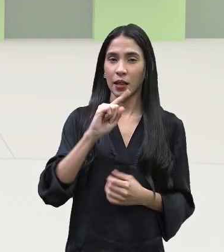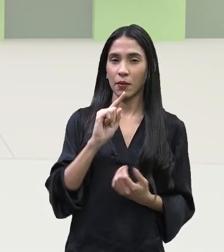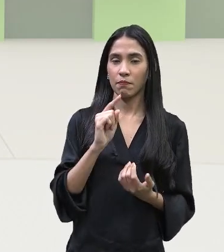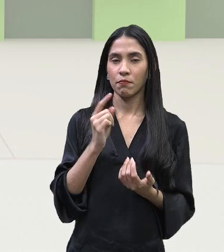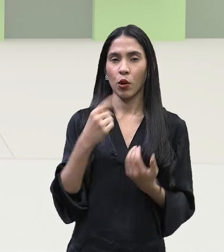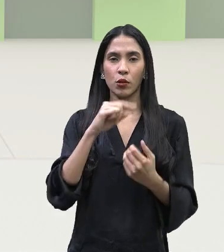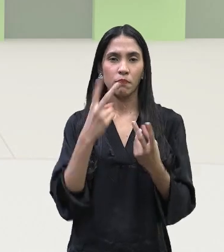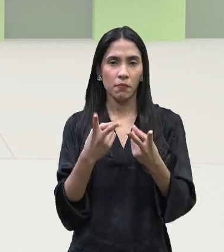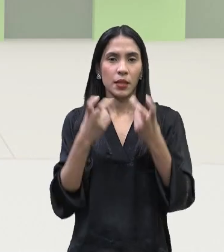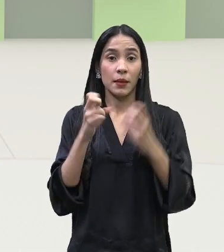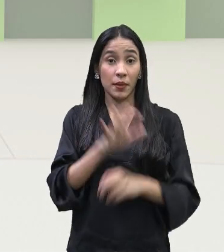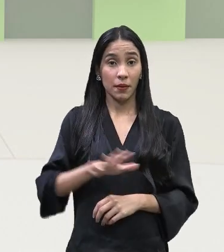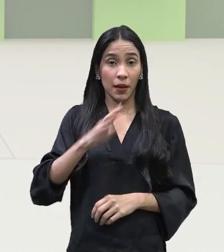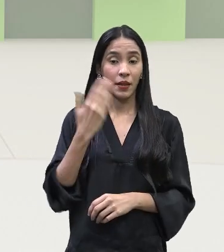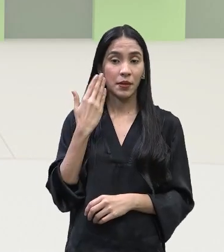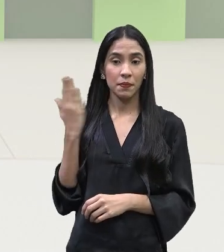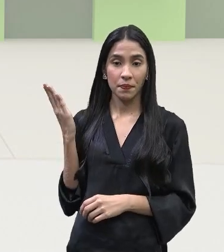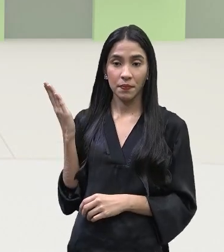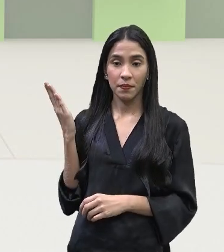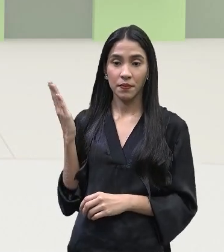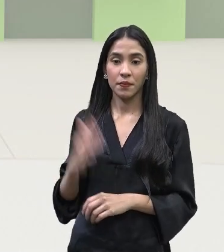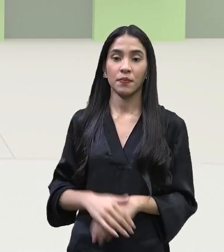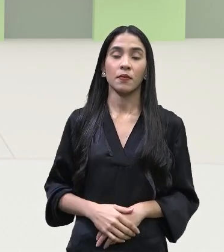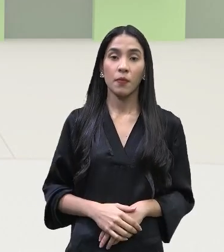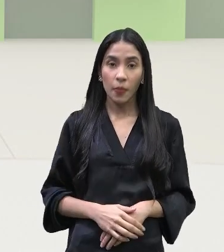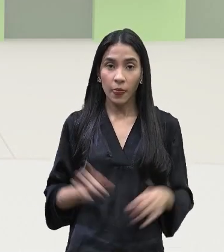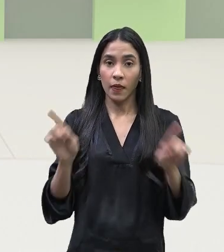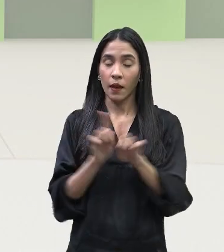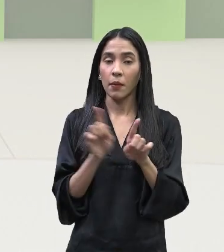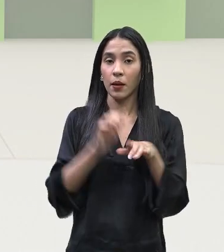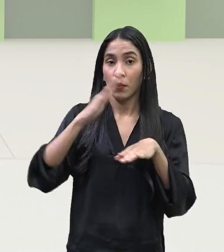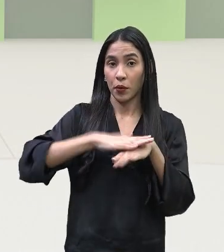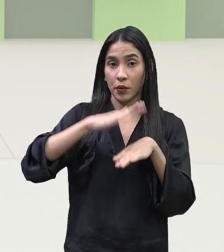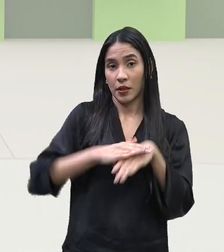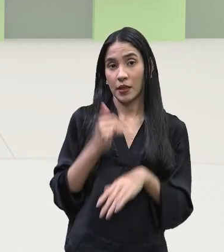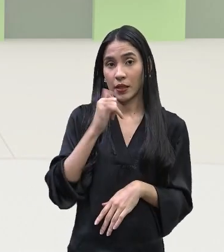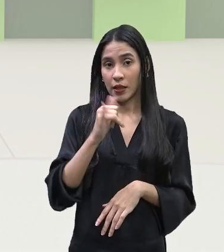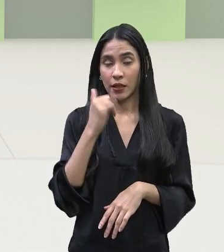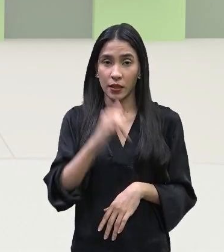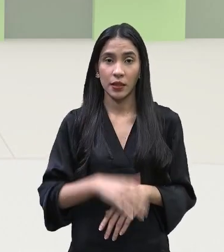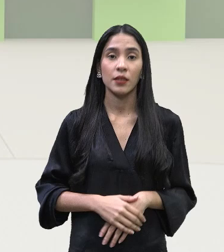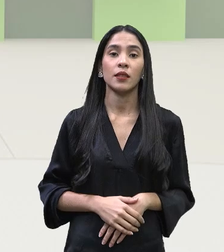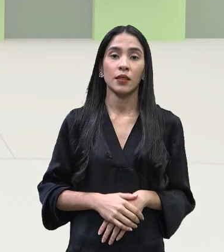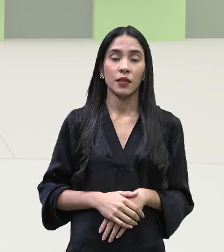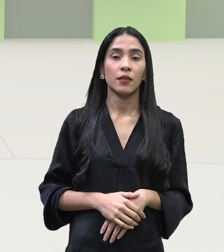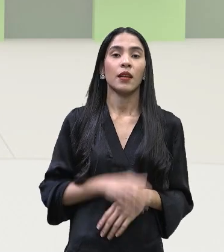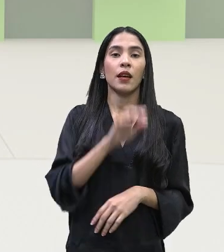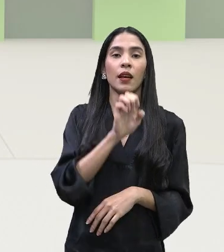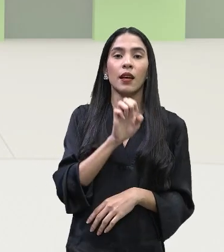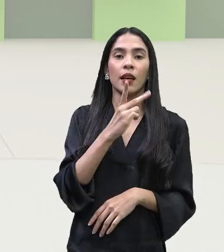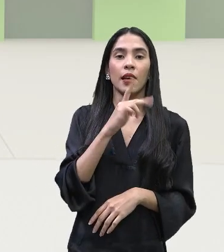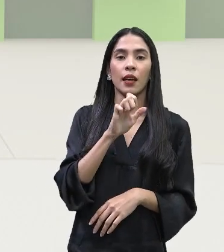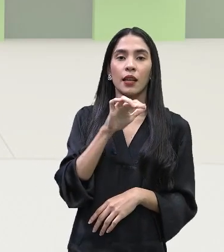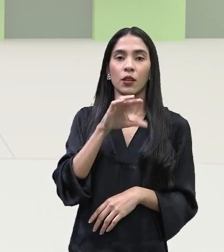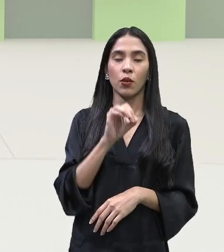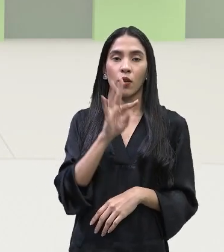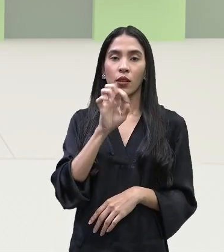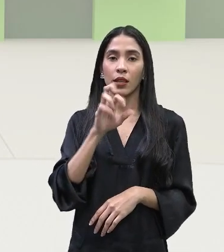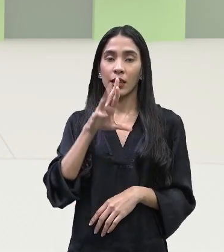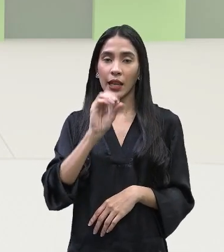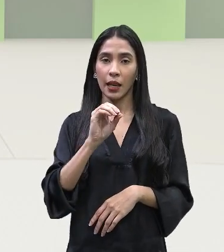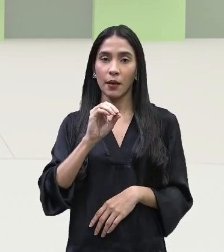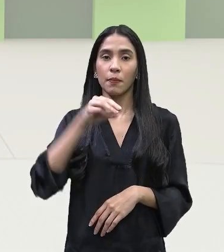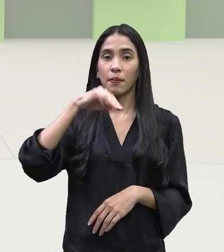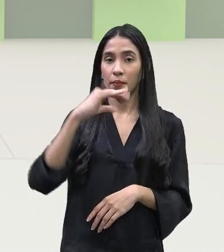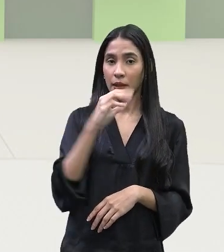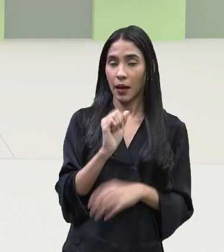observar aqui na imagem. Além de produzir energia elétrica, a energia heliotérmica pode ser usada